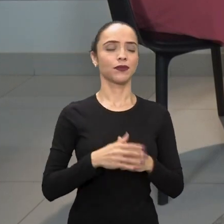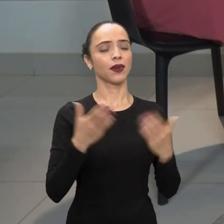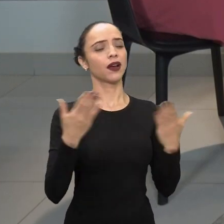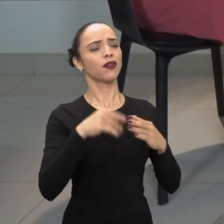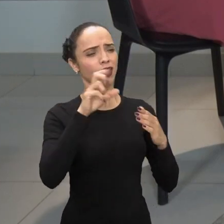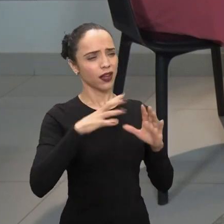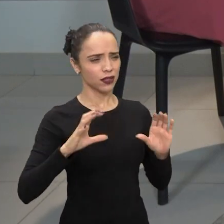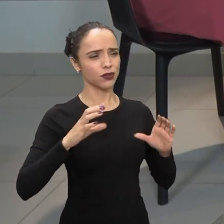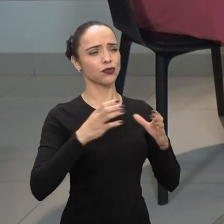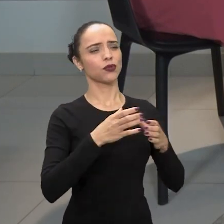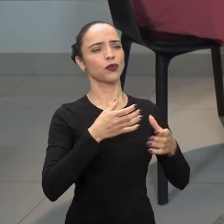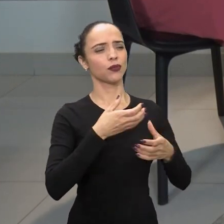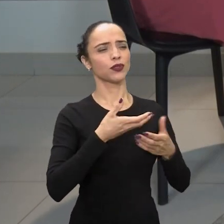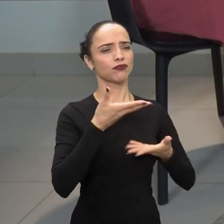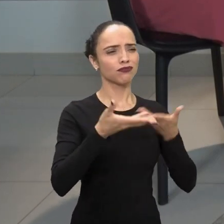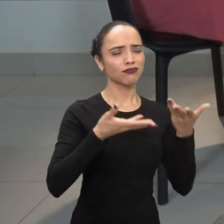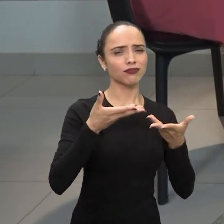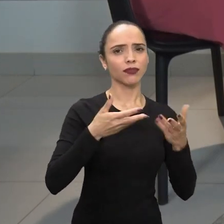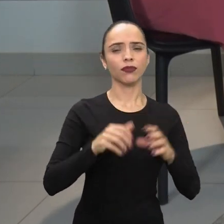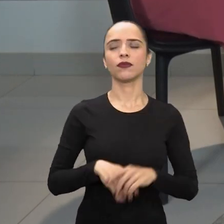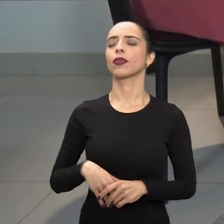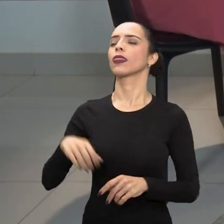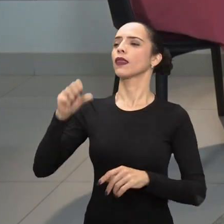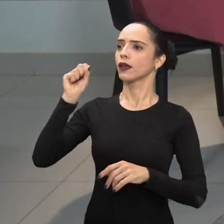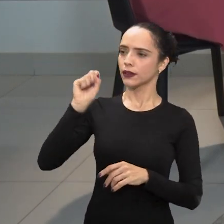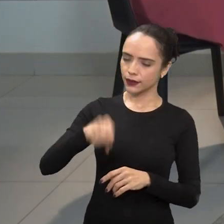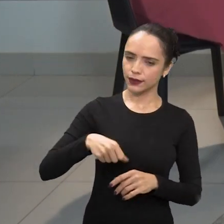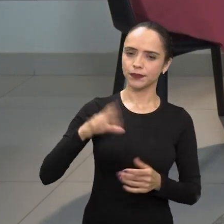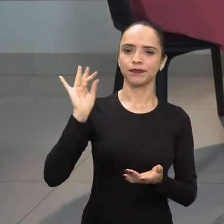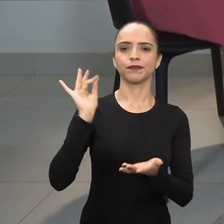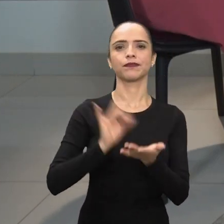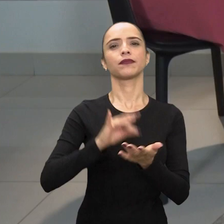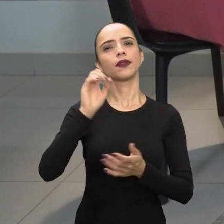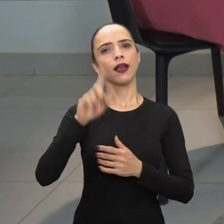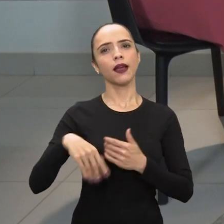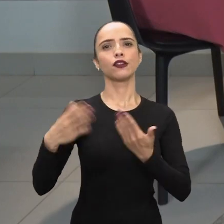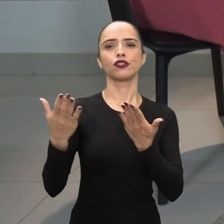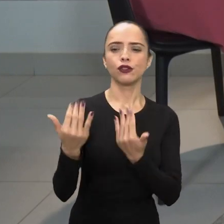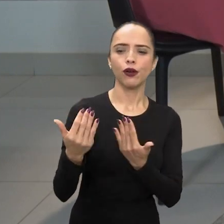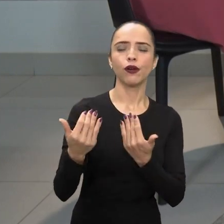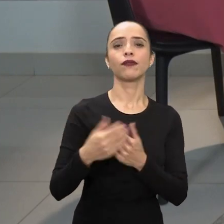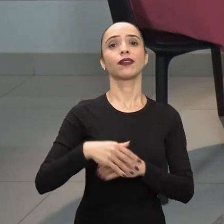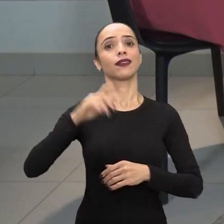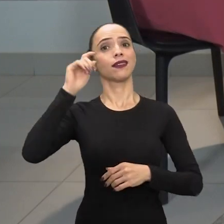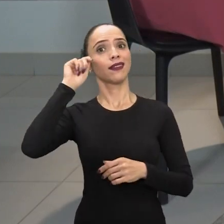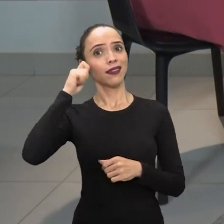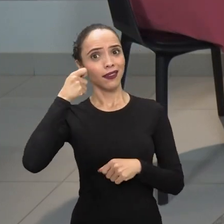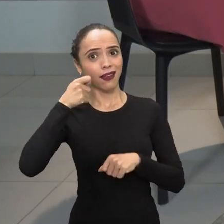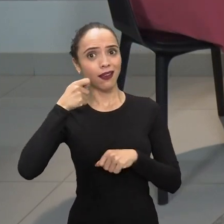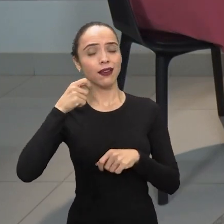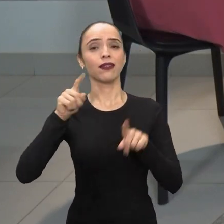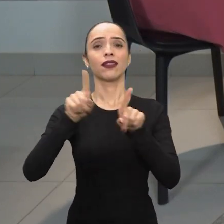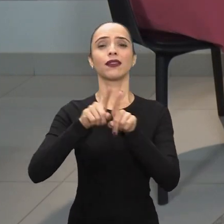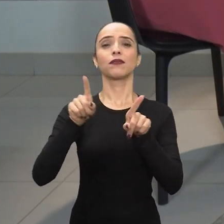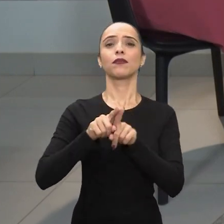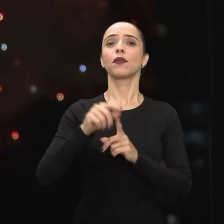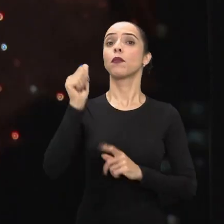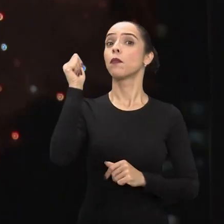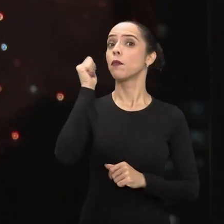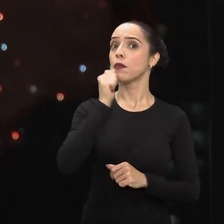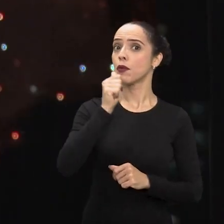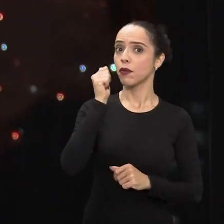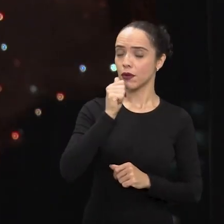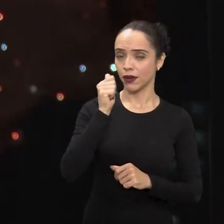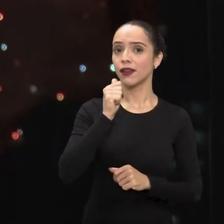seriam esses grupos Professor Exatamente são os jovens são jovens negros são